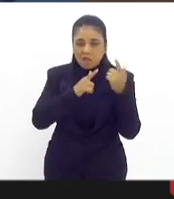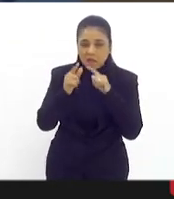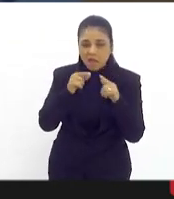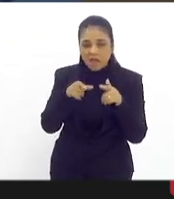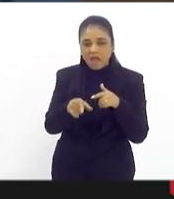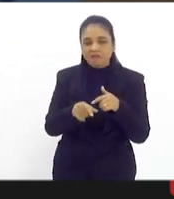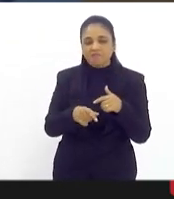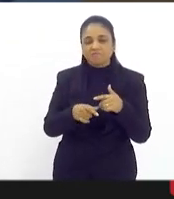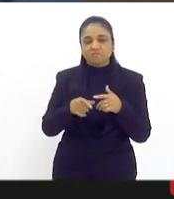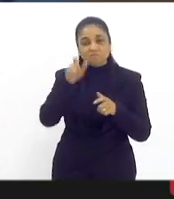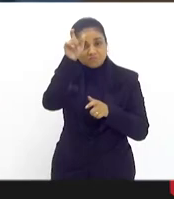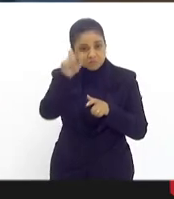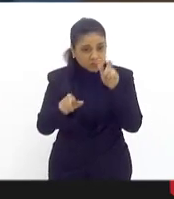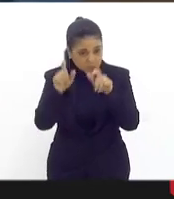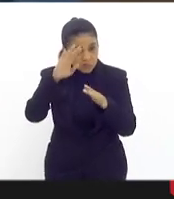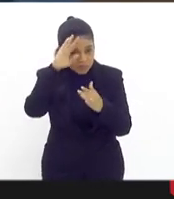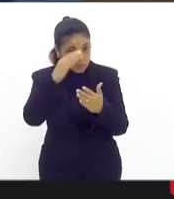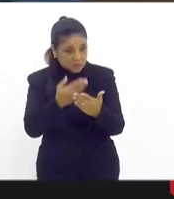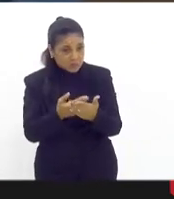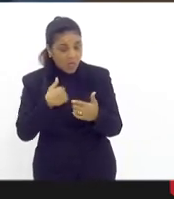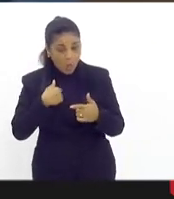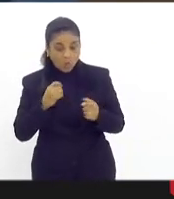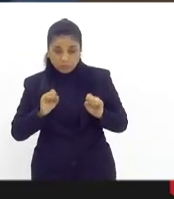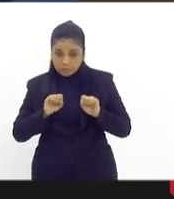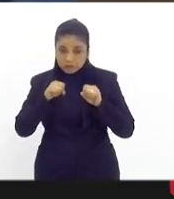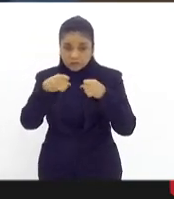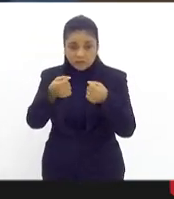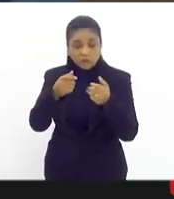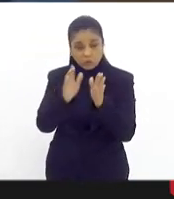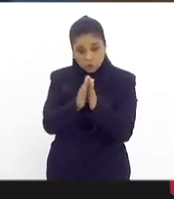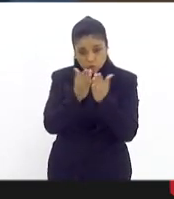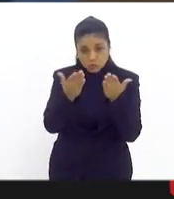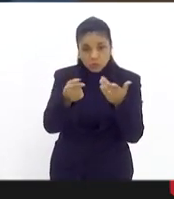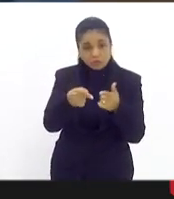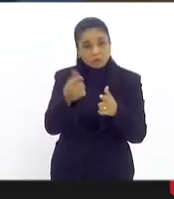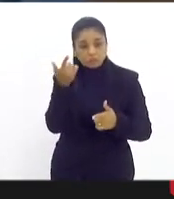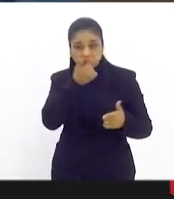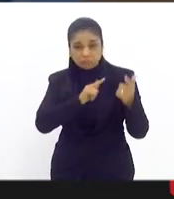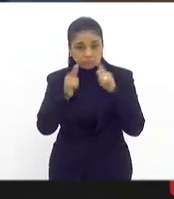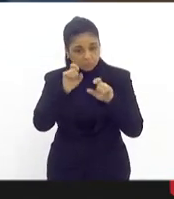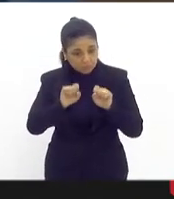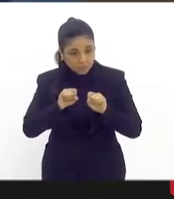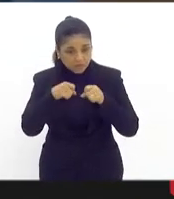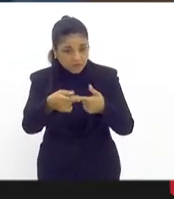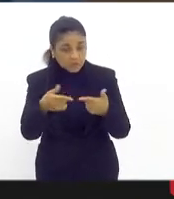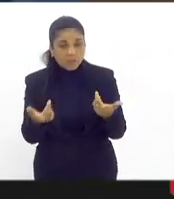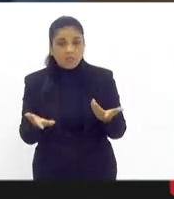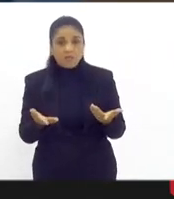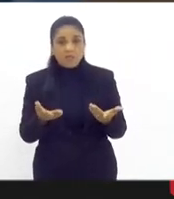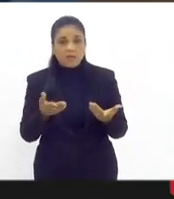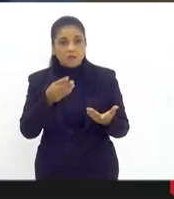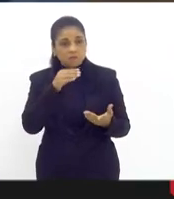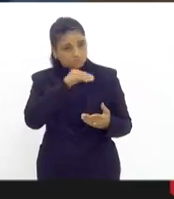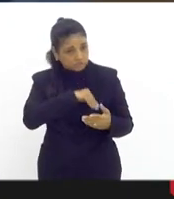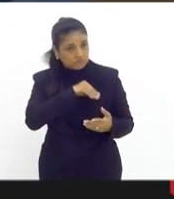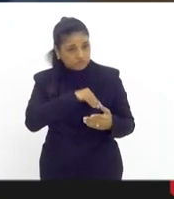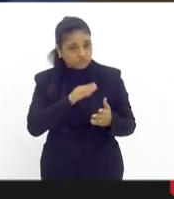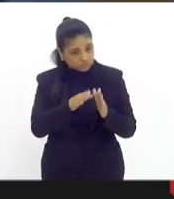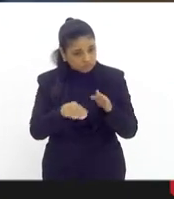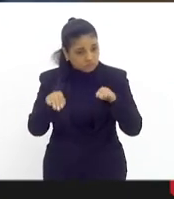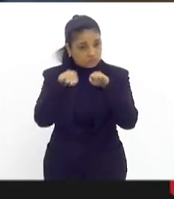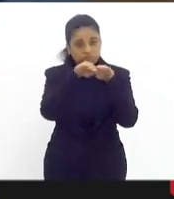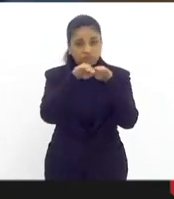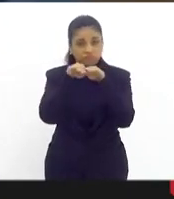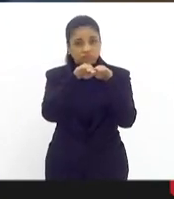nessa, porque eu defendo mesmo que o jornalismo seja remunerado. A Globo vai ganhar? Vai ganhar todo mundo que faz jornalismo. Eu acho que é bom que ganhe. O